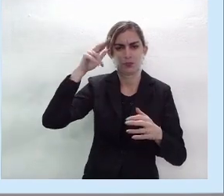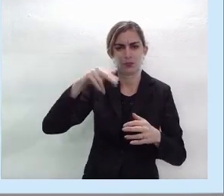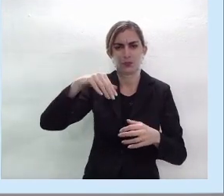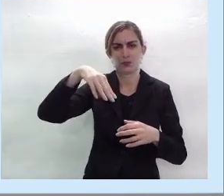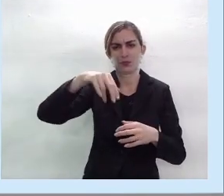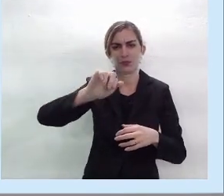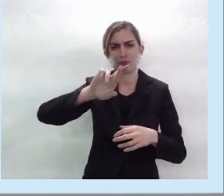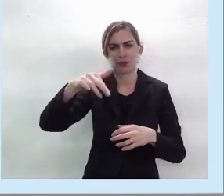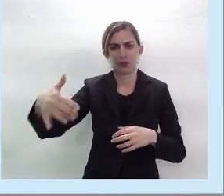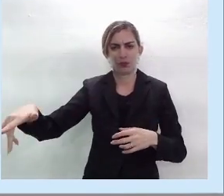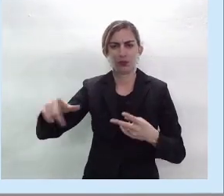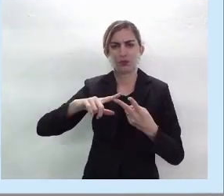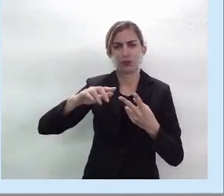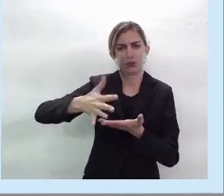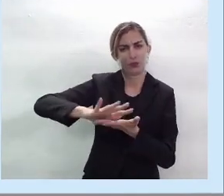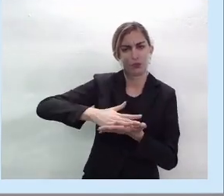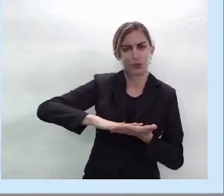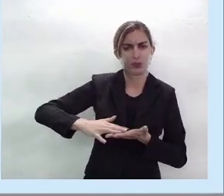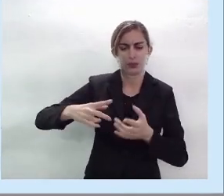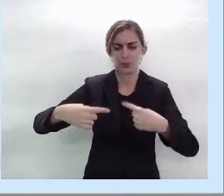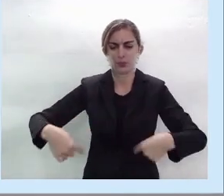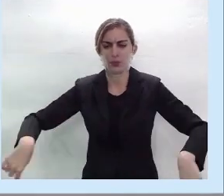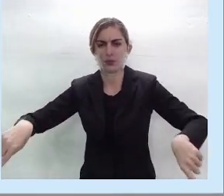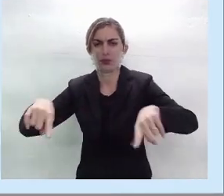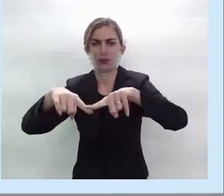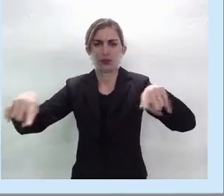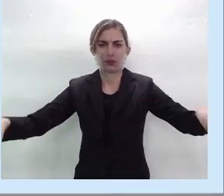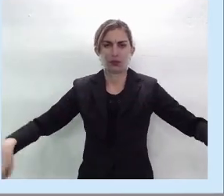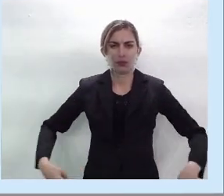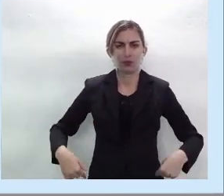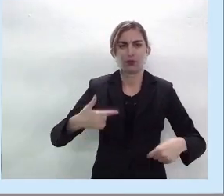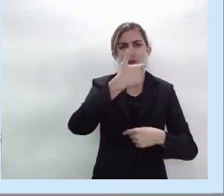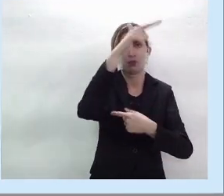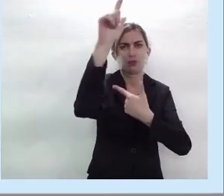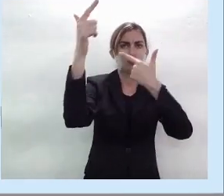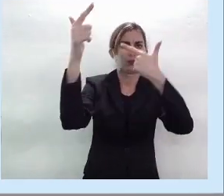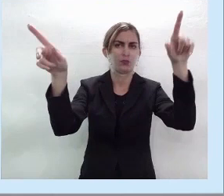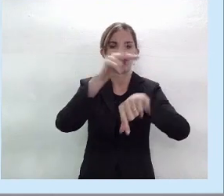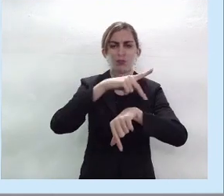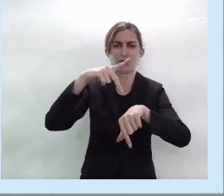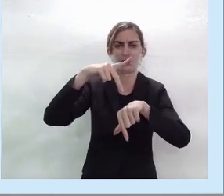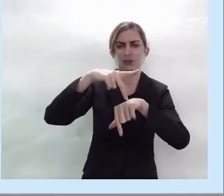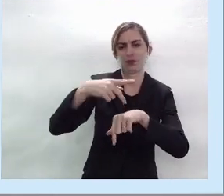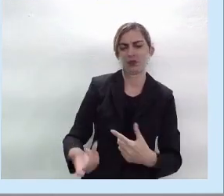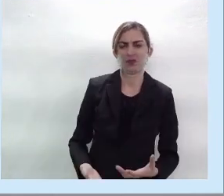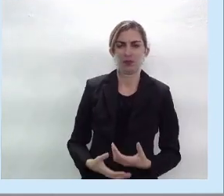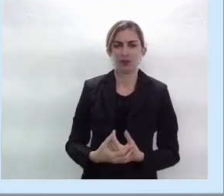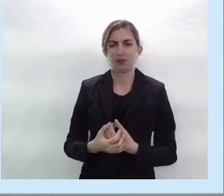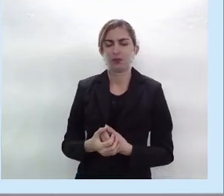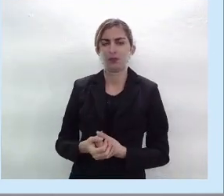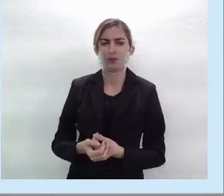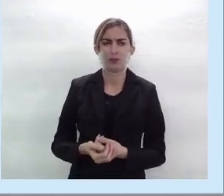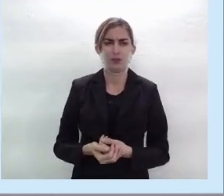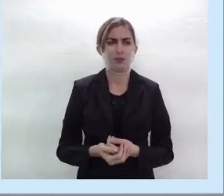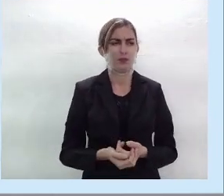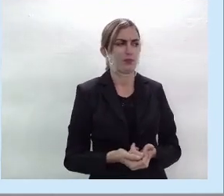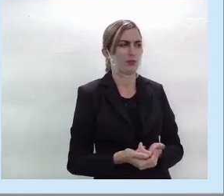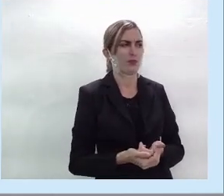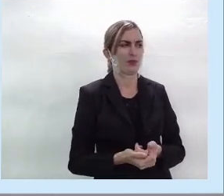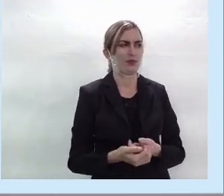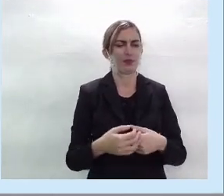cavalo marinho, do samba de roda, entre outras coisas, para fora do país. É um multiartista.